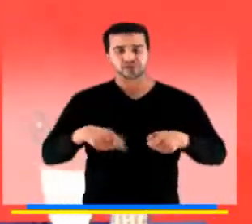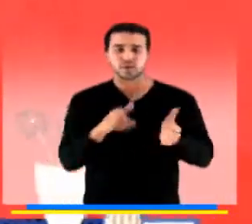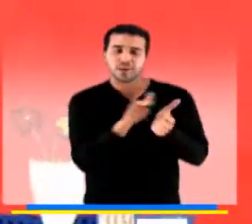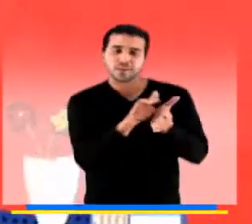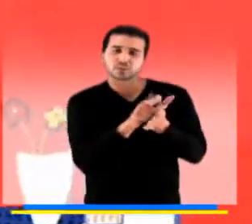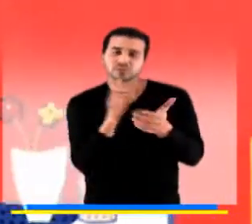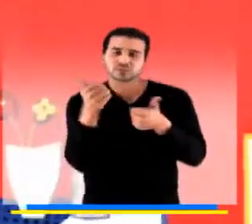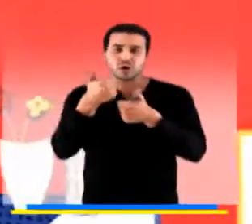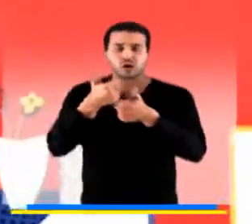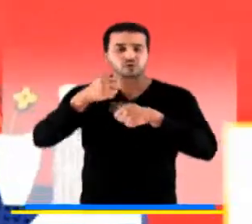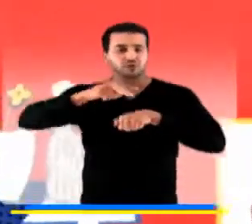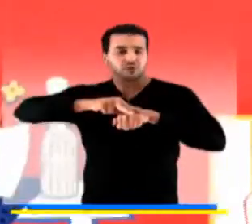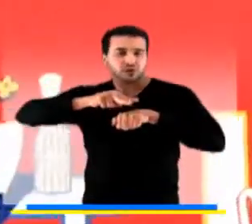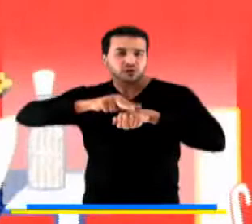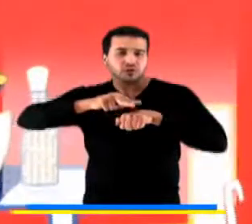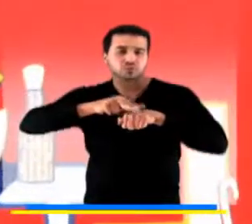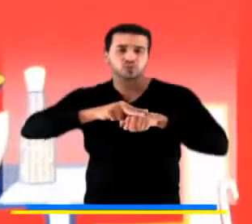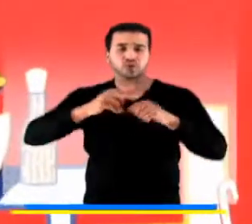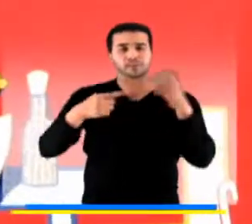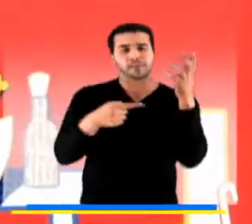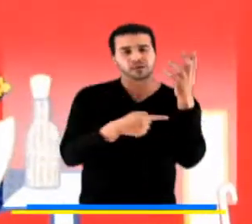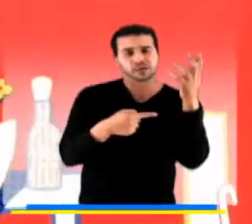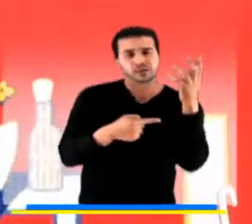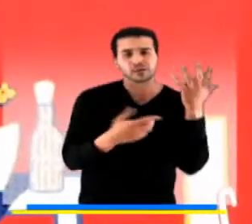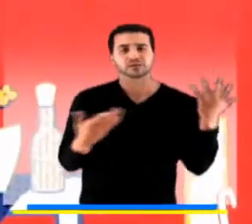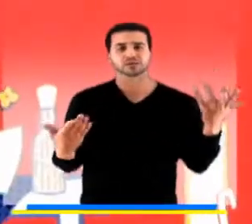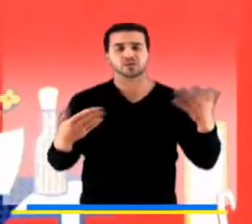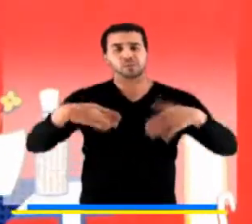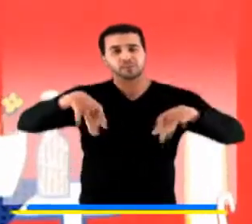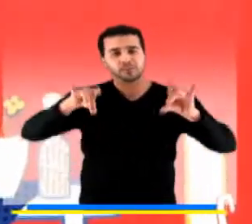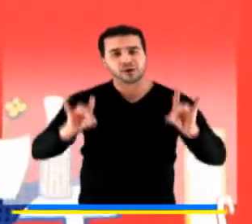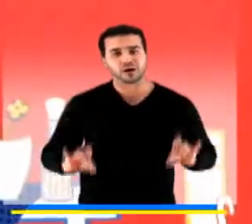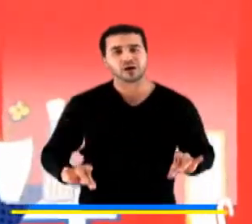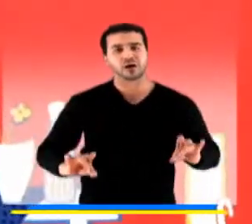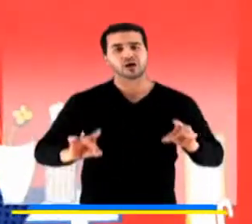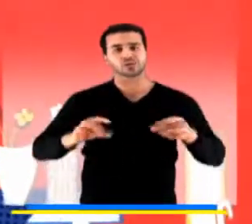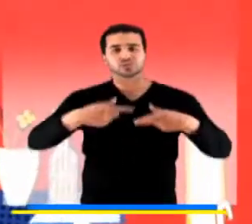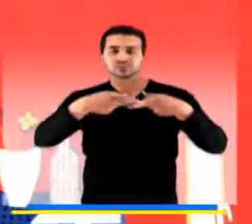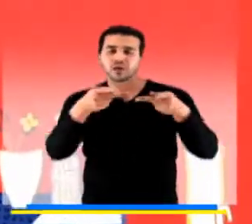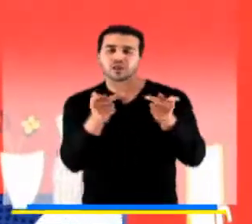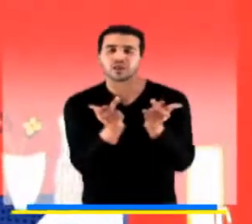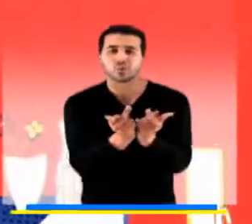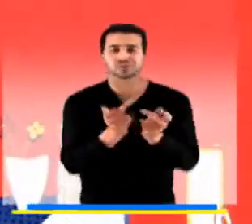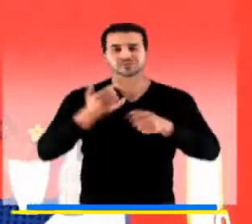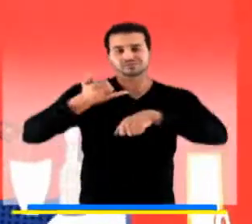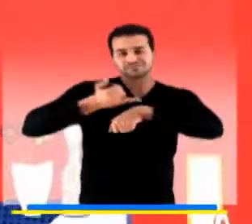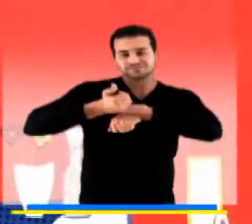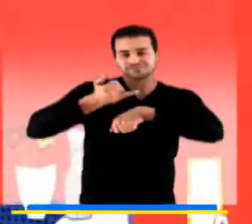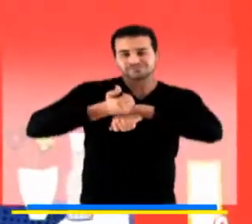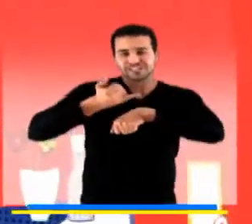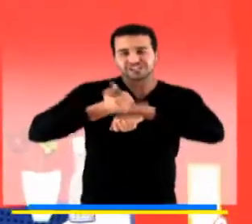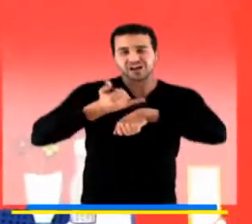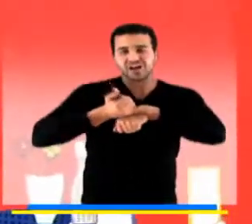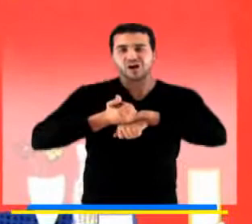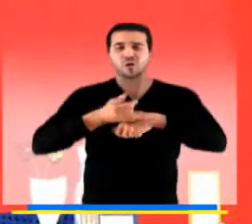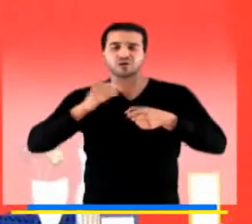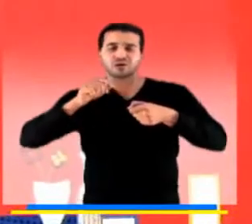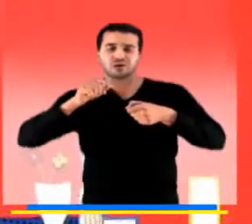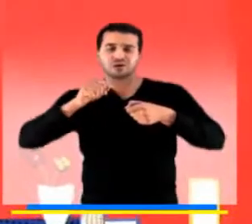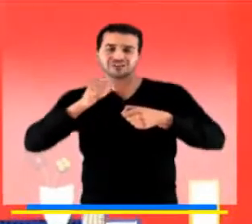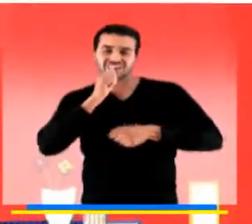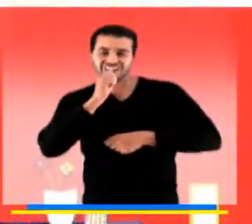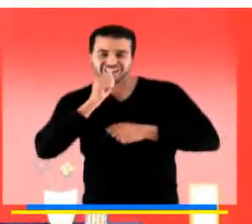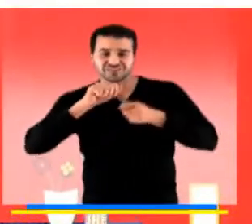papel substituiu o vidro, a madeira, o pano, a louça, o metal, na confecção de